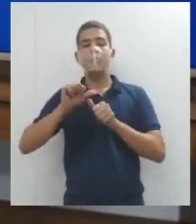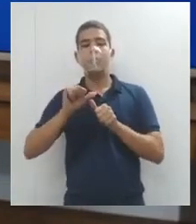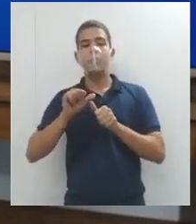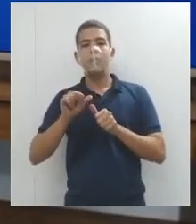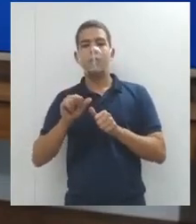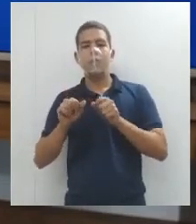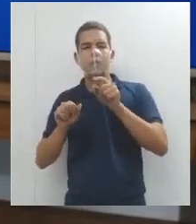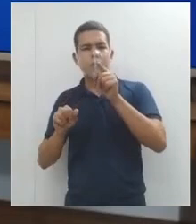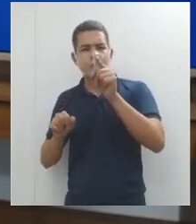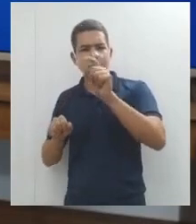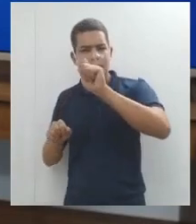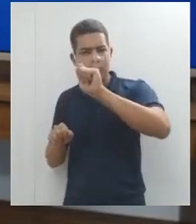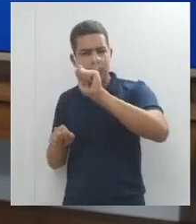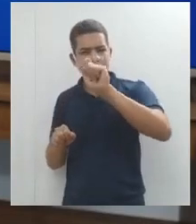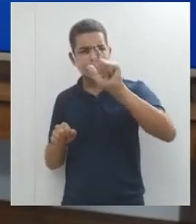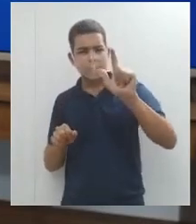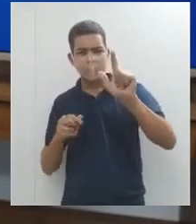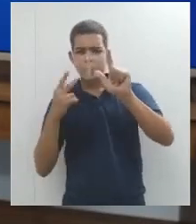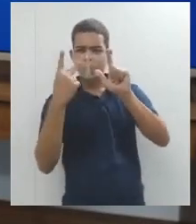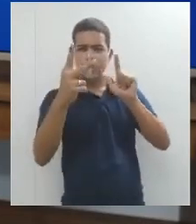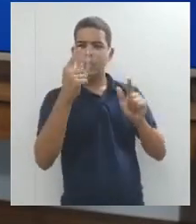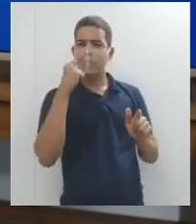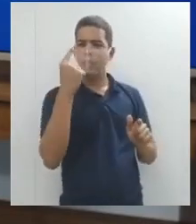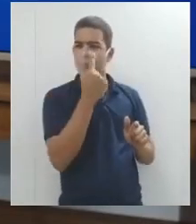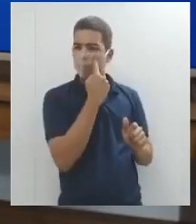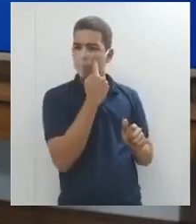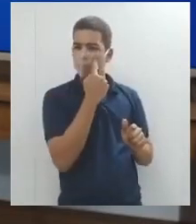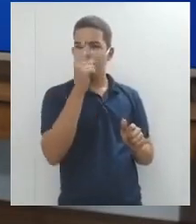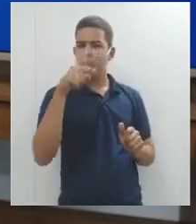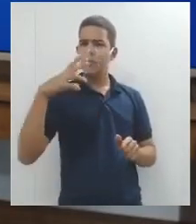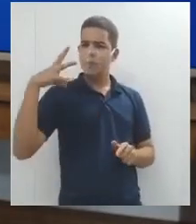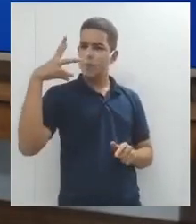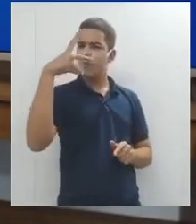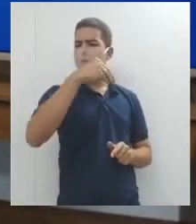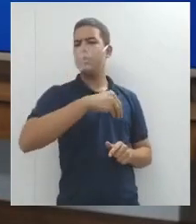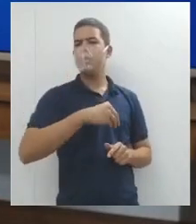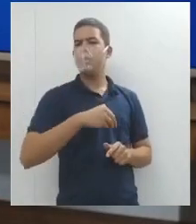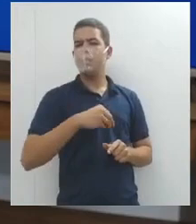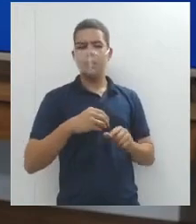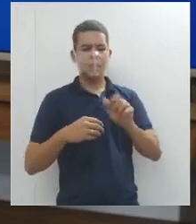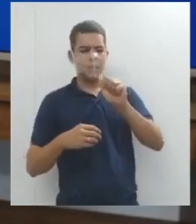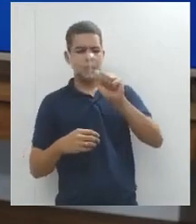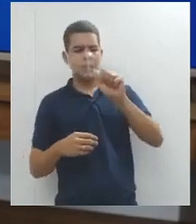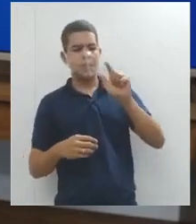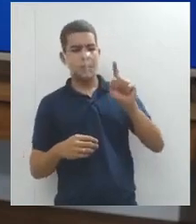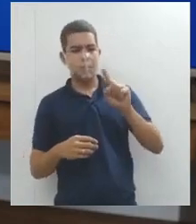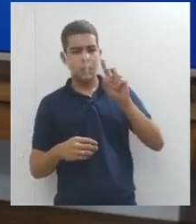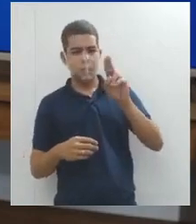é encantador. Então, essa palavra azul, ela não está qualificando